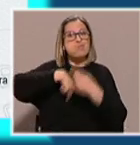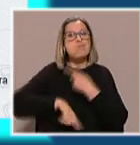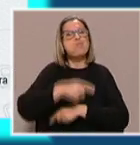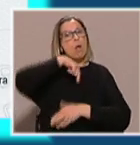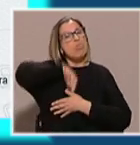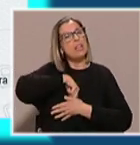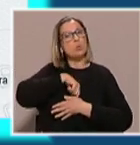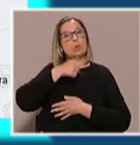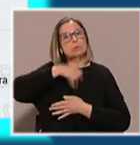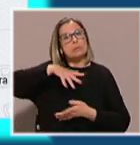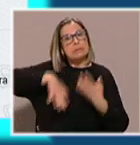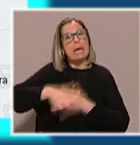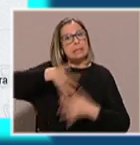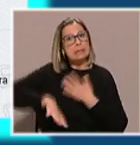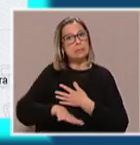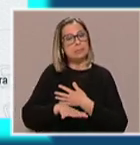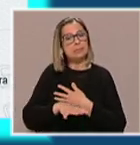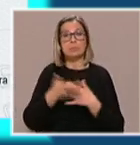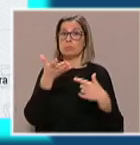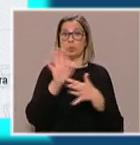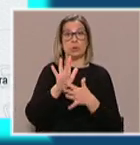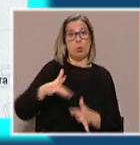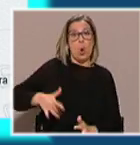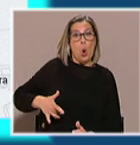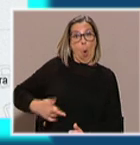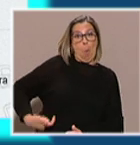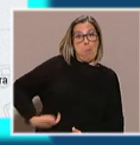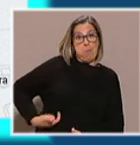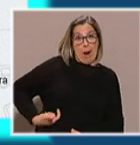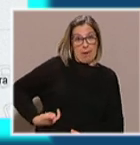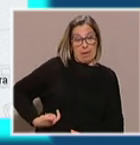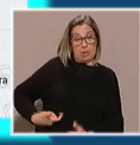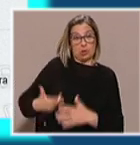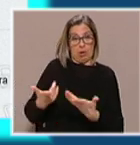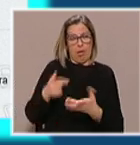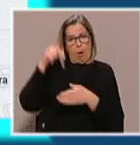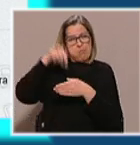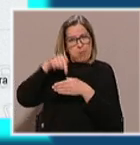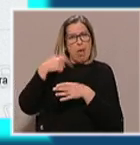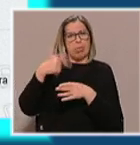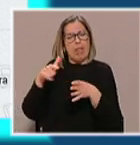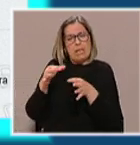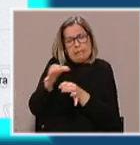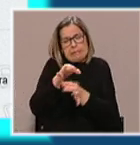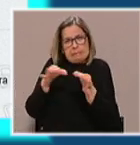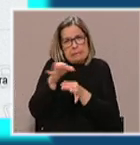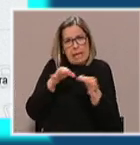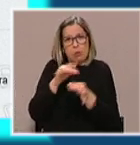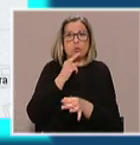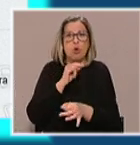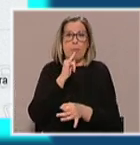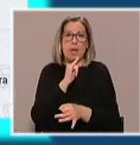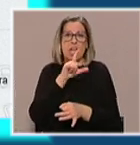sanguínea. Temos aqui o exemplo do pâncreas. O pâncreas é constituído por um grupo de células, os ilhéus